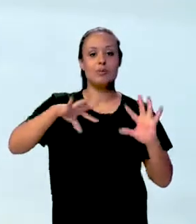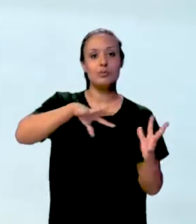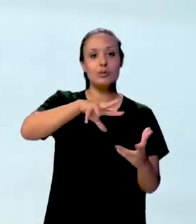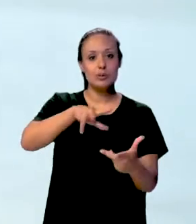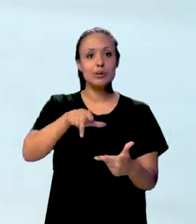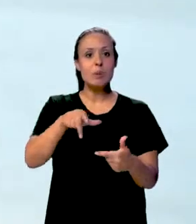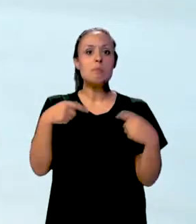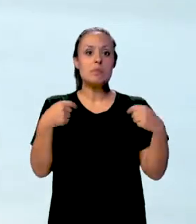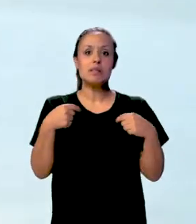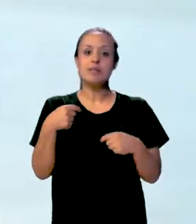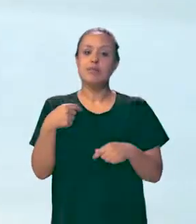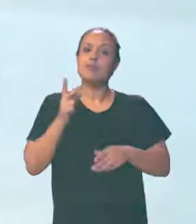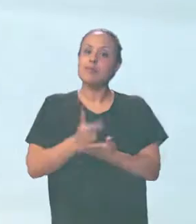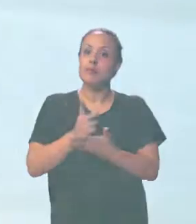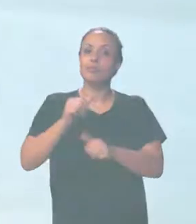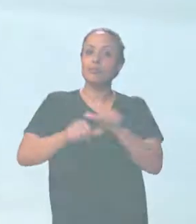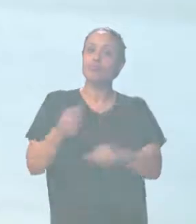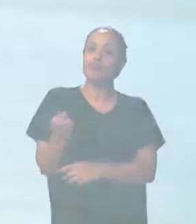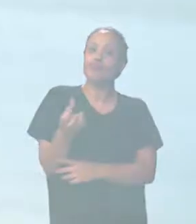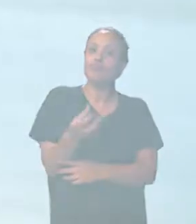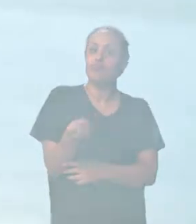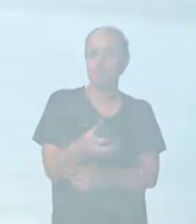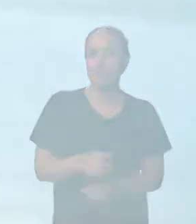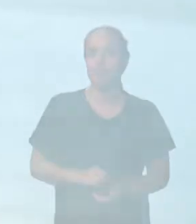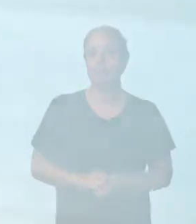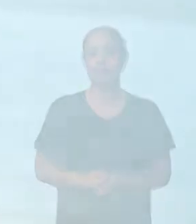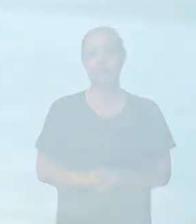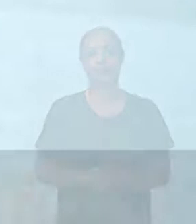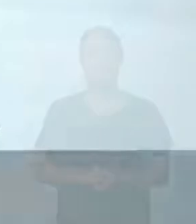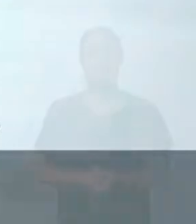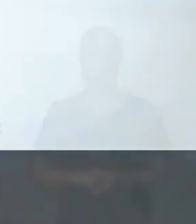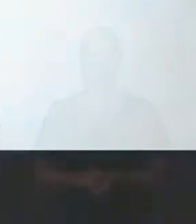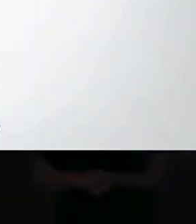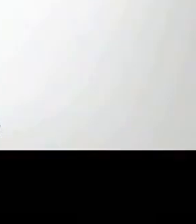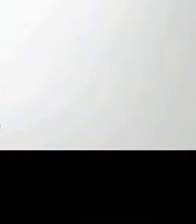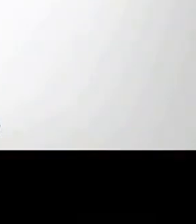nossas ferramentas de entender o mundo e as nossas relações, né? É um pouco nesse sentido.